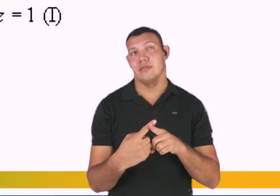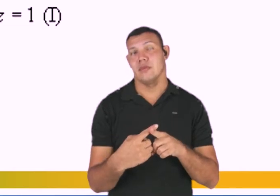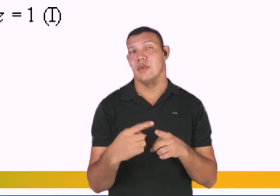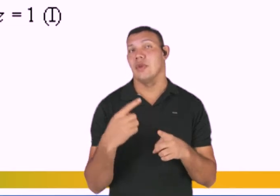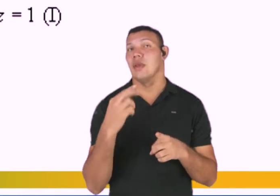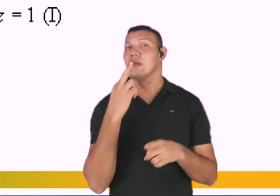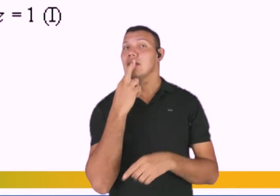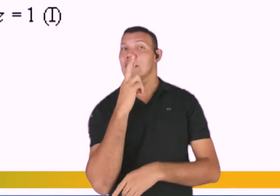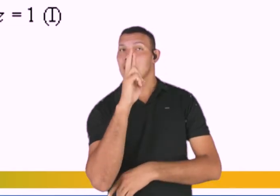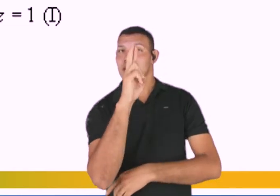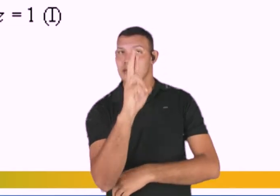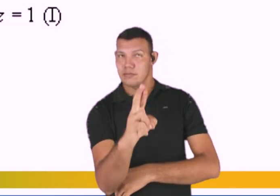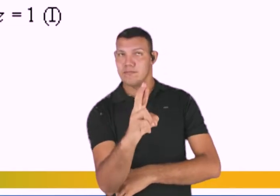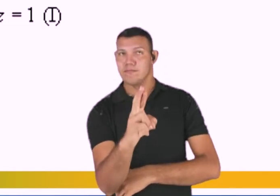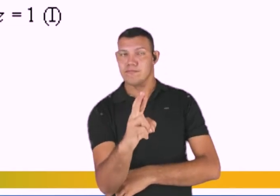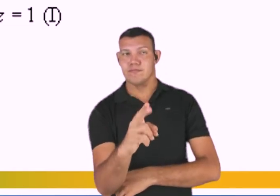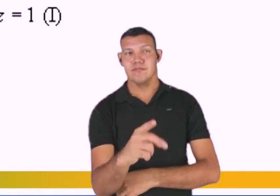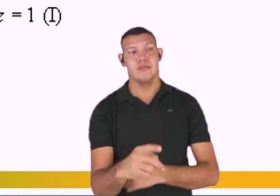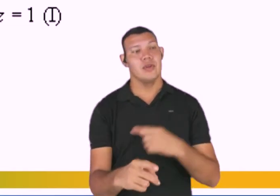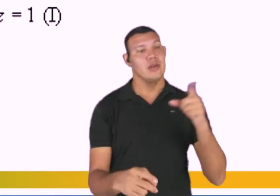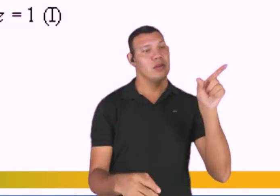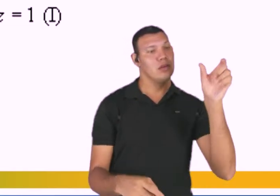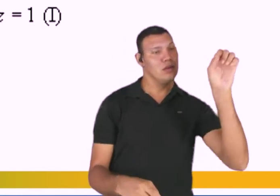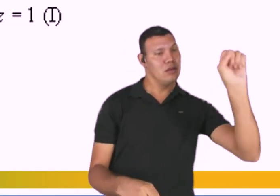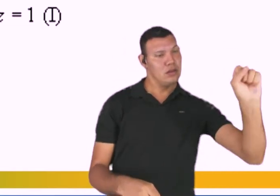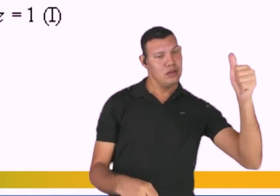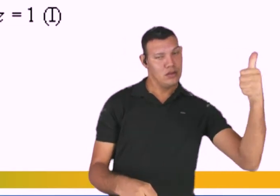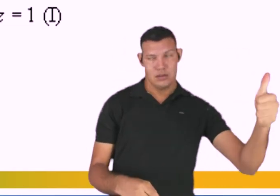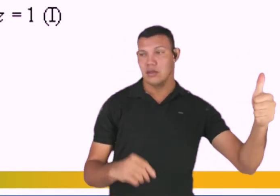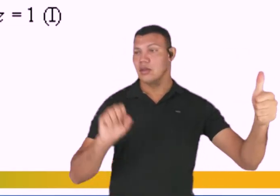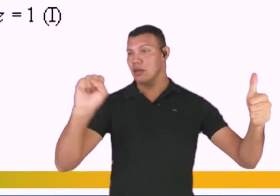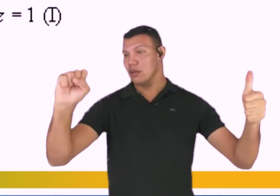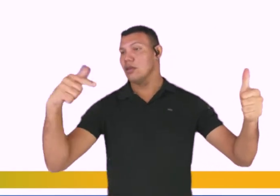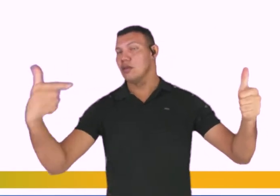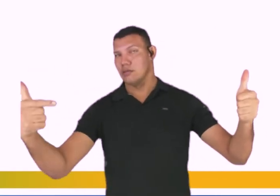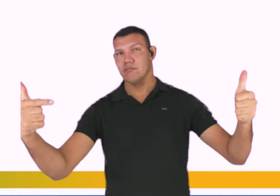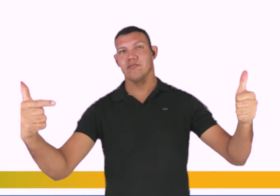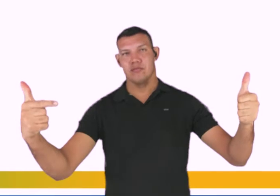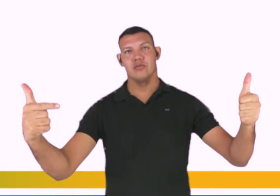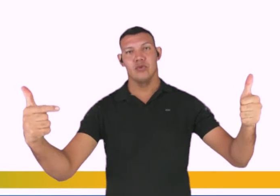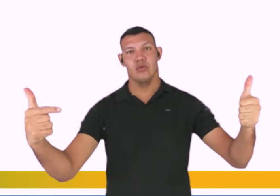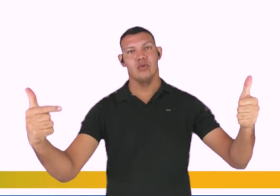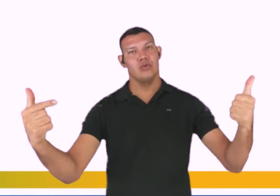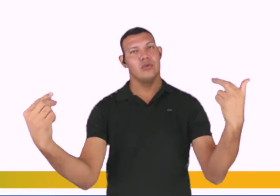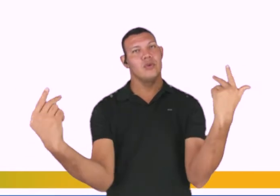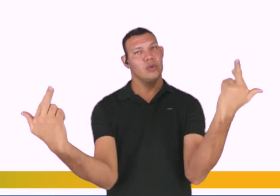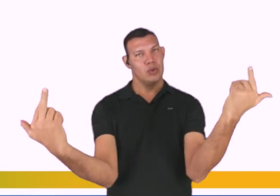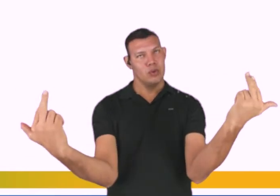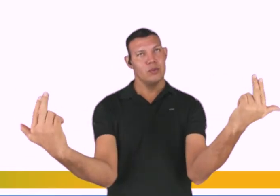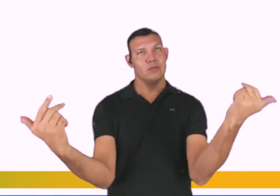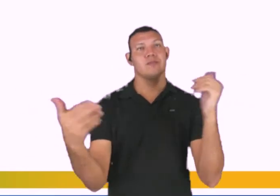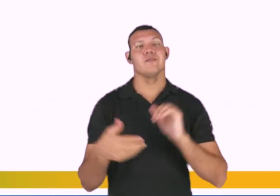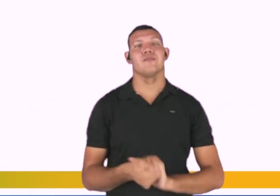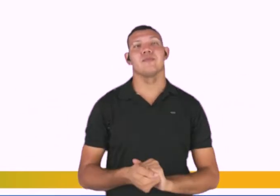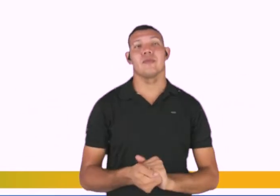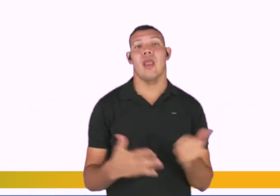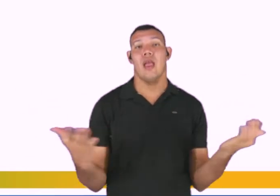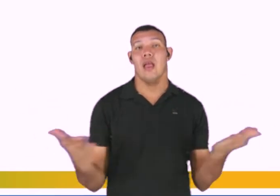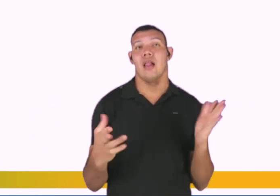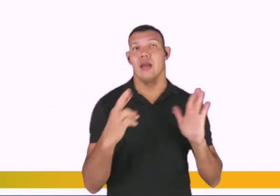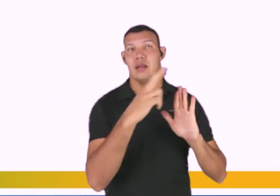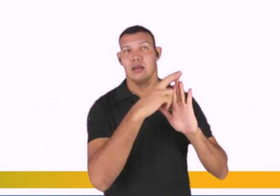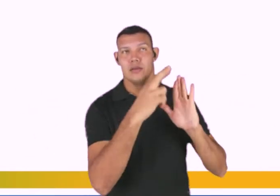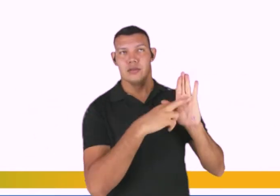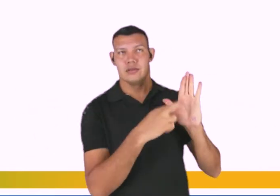nossa solução em ambos os sistemas, ele é único. Agora nós vamos para a propriedade